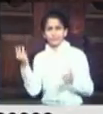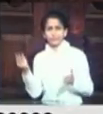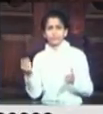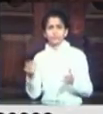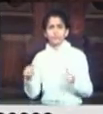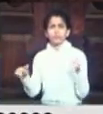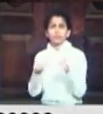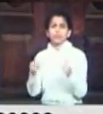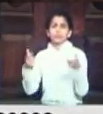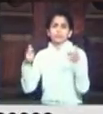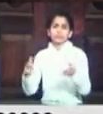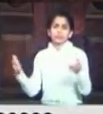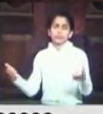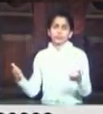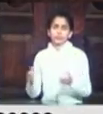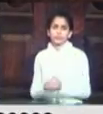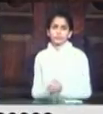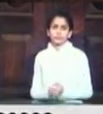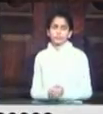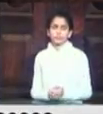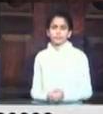estão aonde?